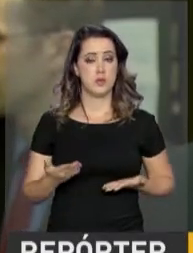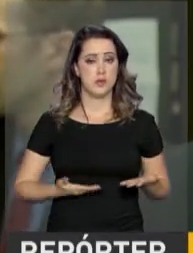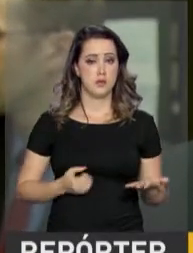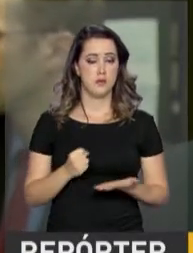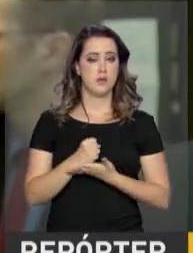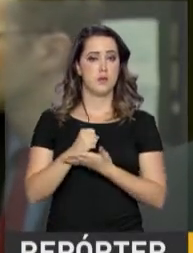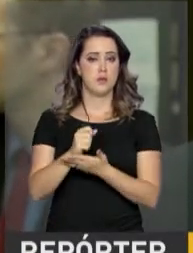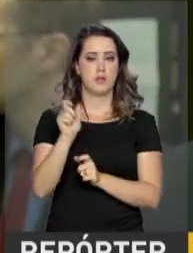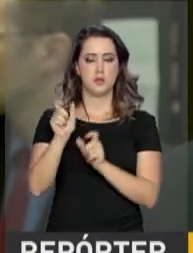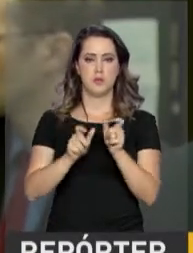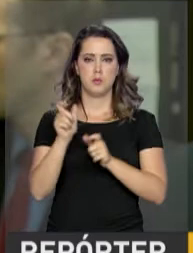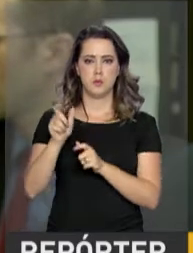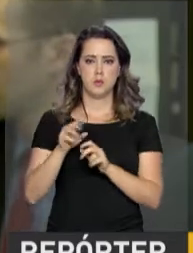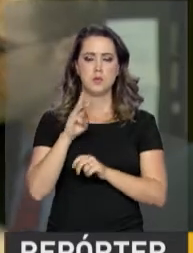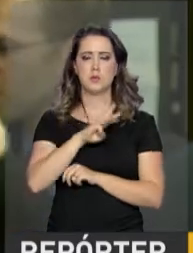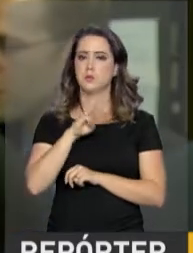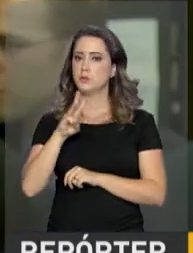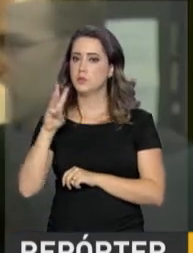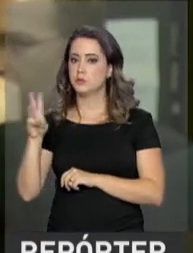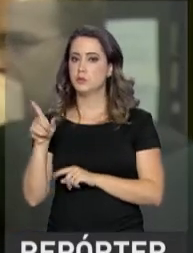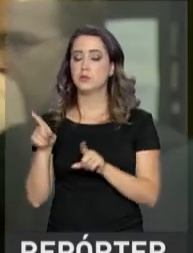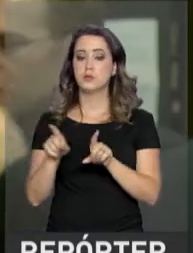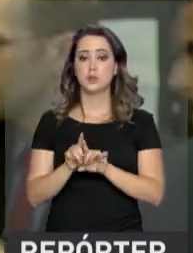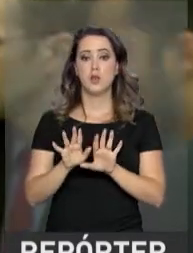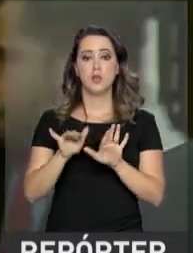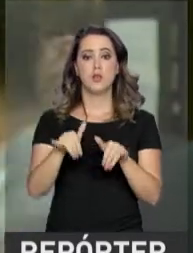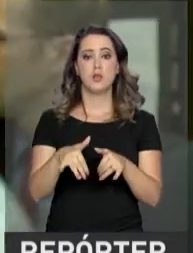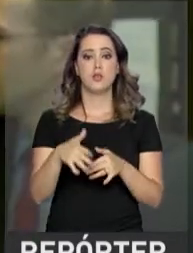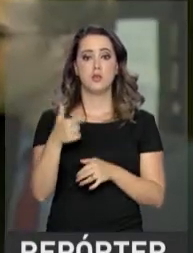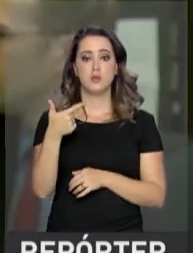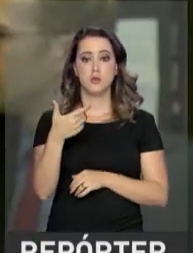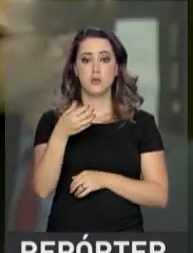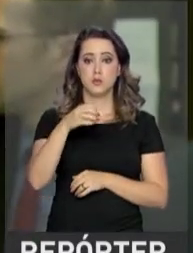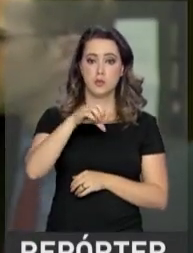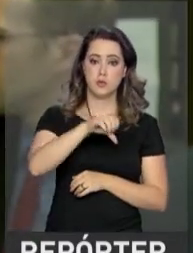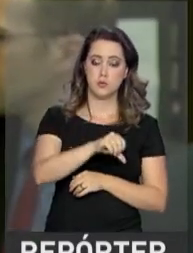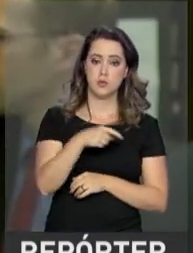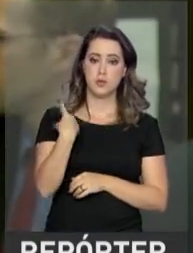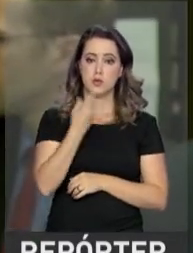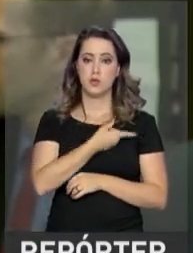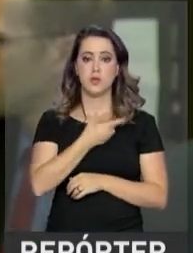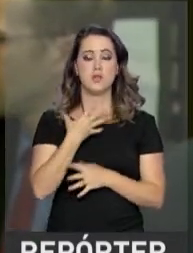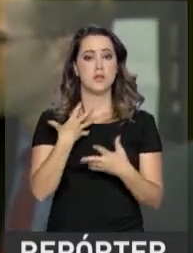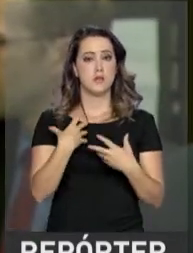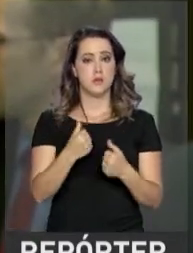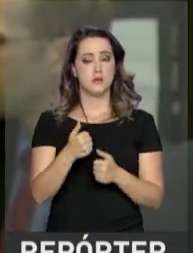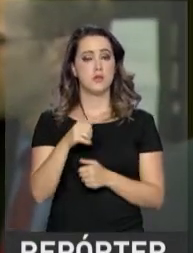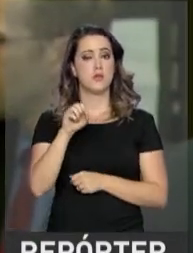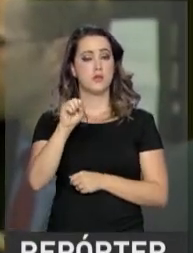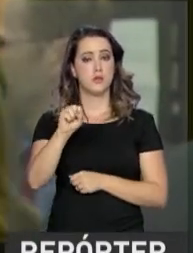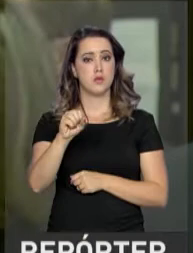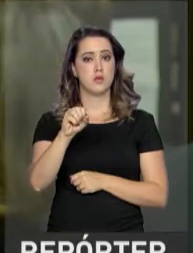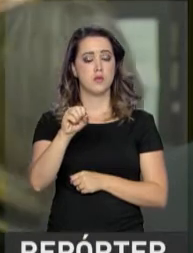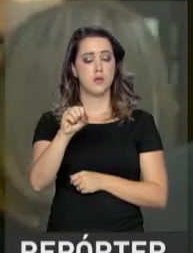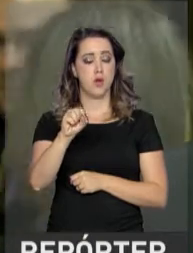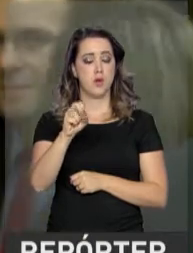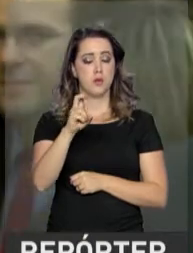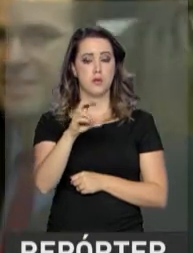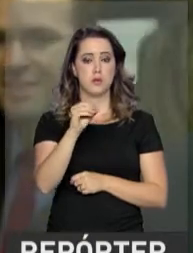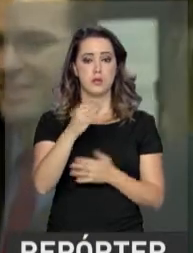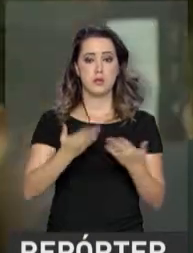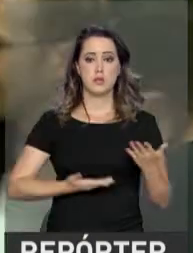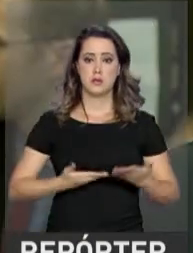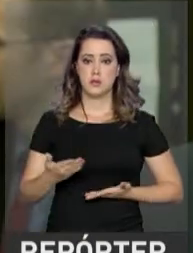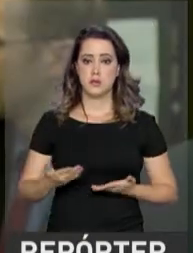por cidadão em plataforma digital e até o final de 2019 nós vamos ter no ar 850